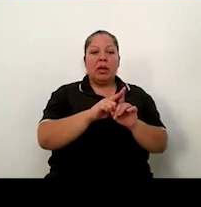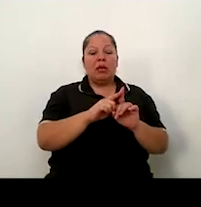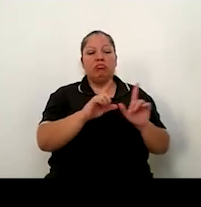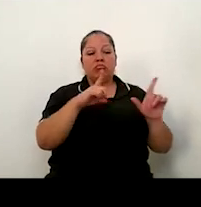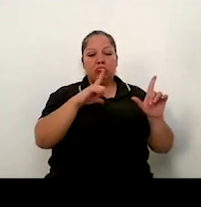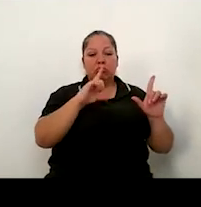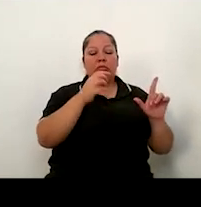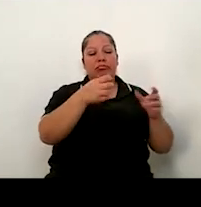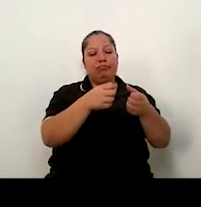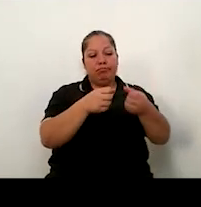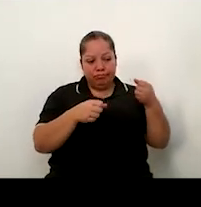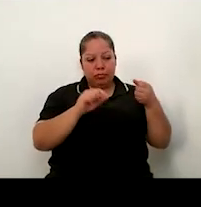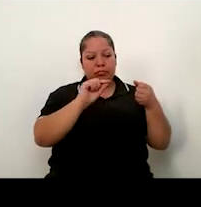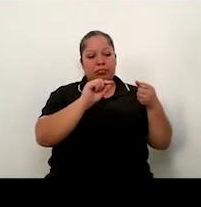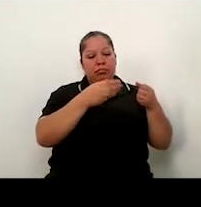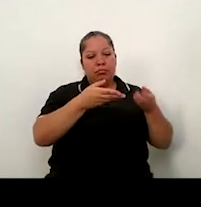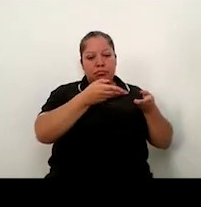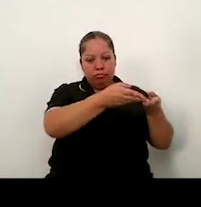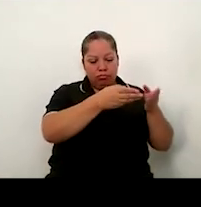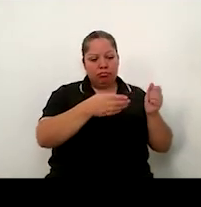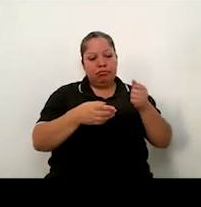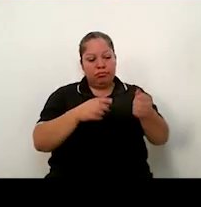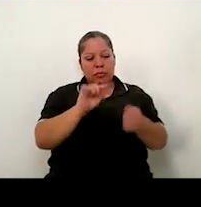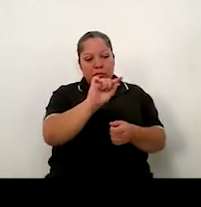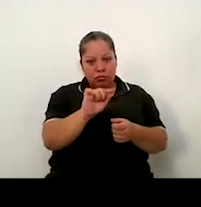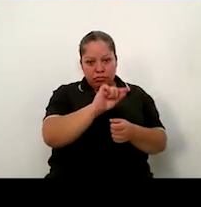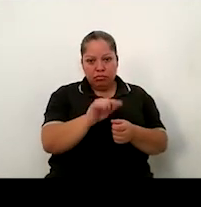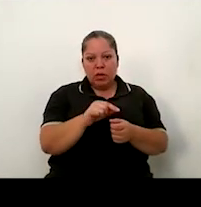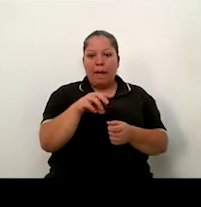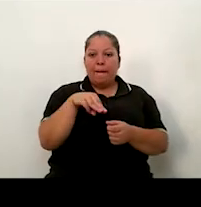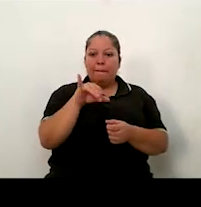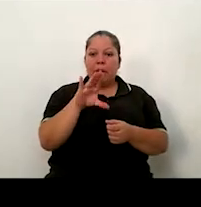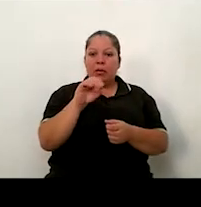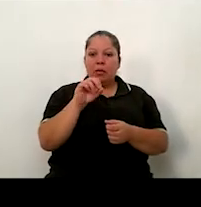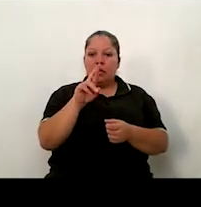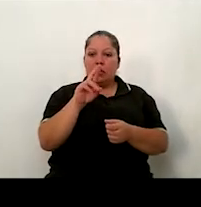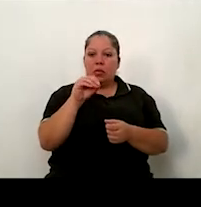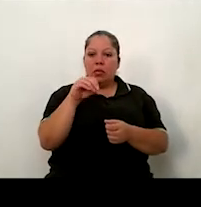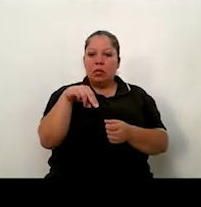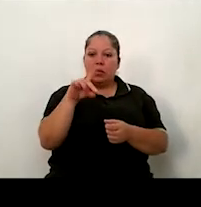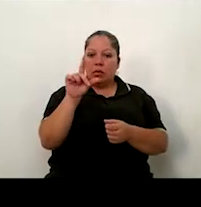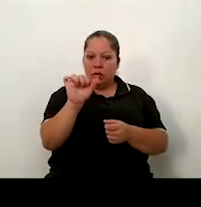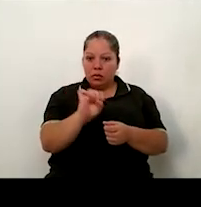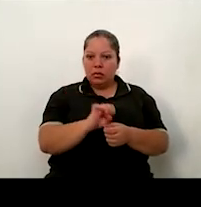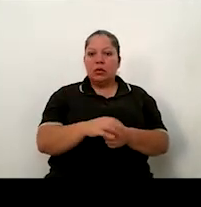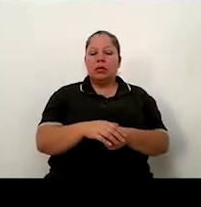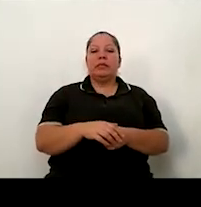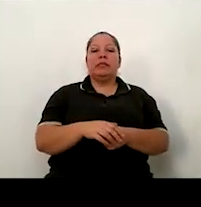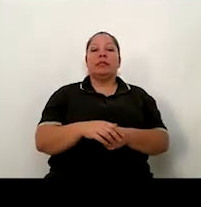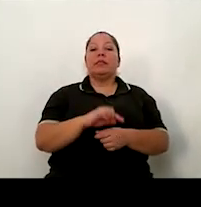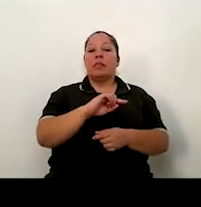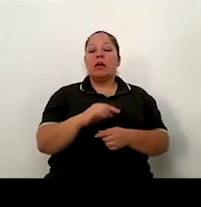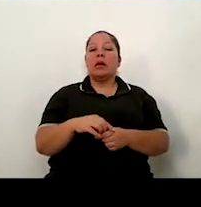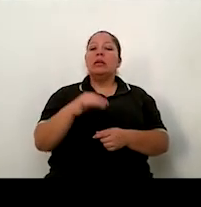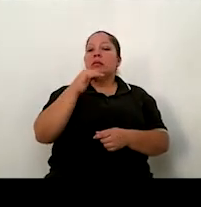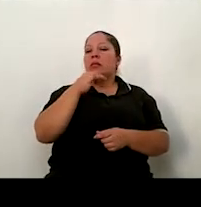colocar é, essas carnes que você vai fazer um churrasco, por exemplo. Você não está proibido de fazer, desde que não seja com frequência. Mas tenta